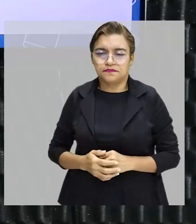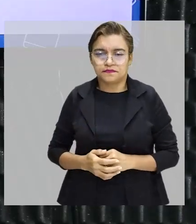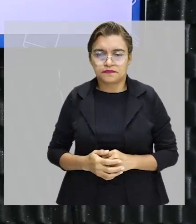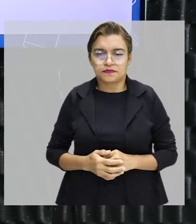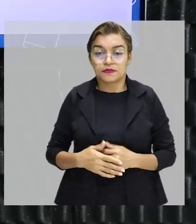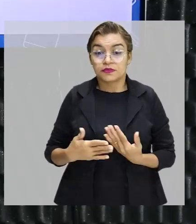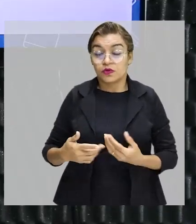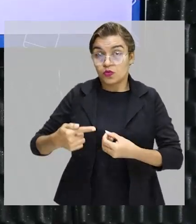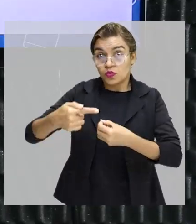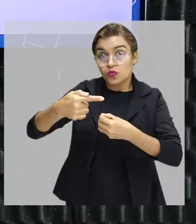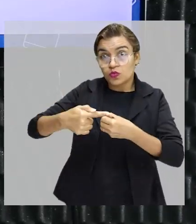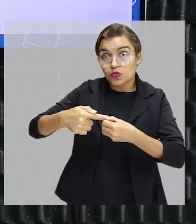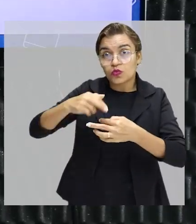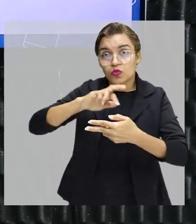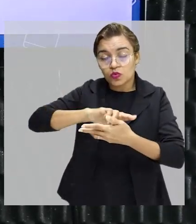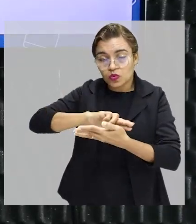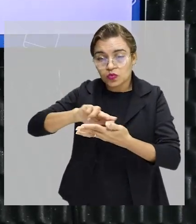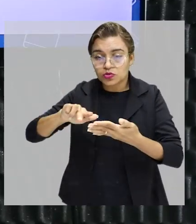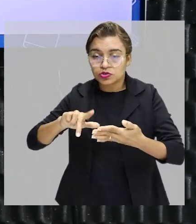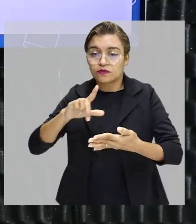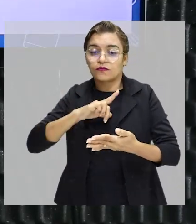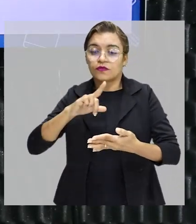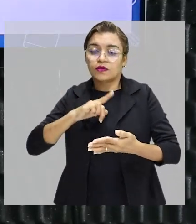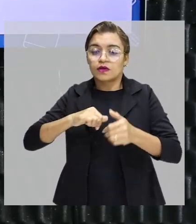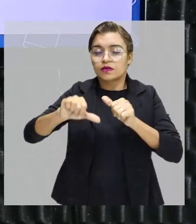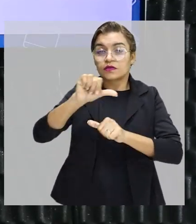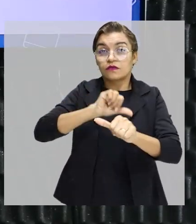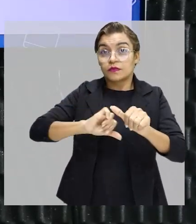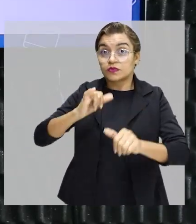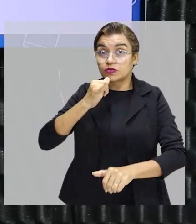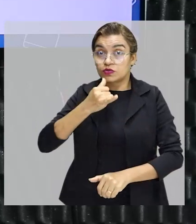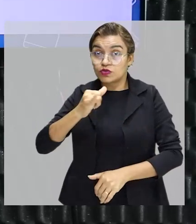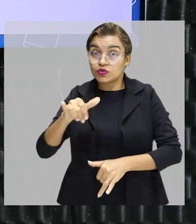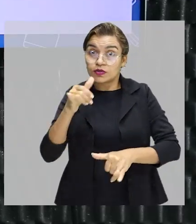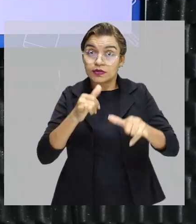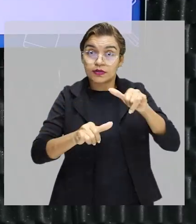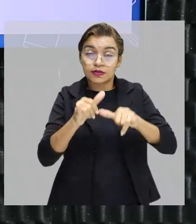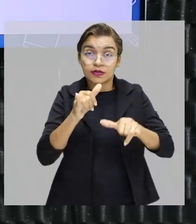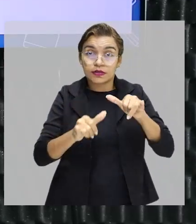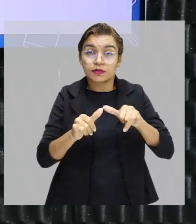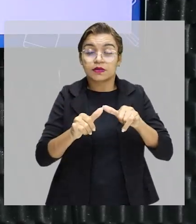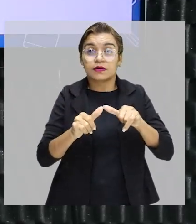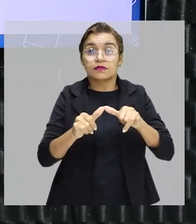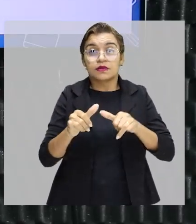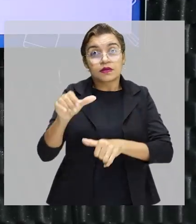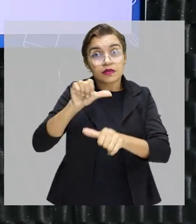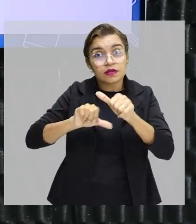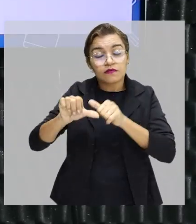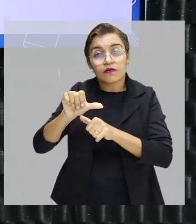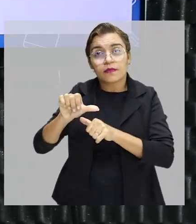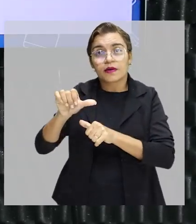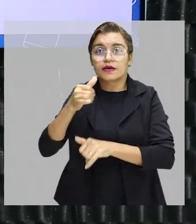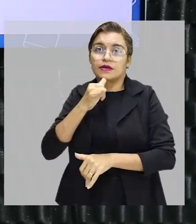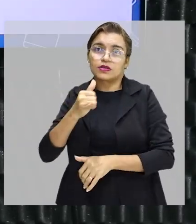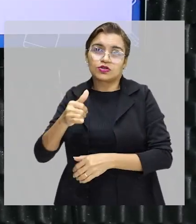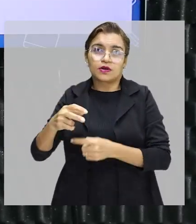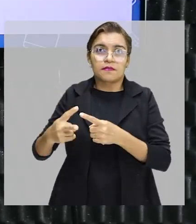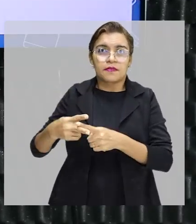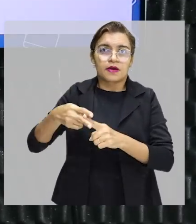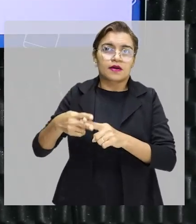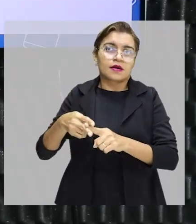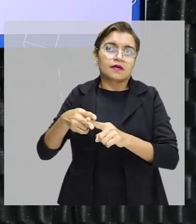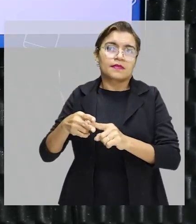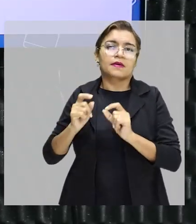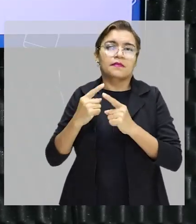esses combustíveis, a transformação de energia química em energia mecânica acontece. E aí nós destacamos,